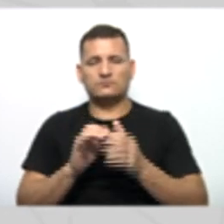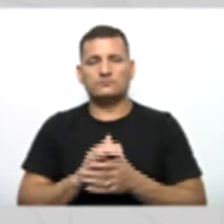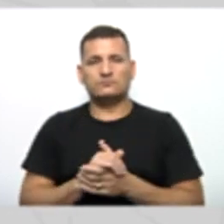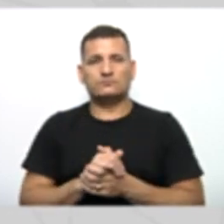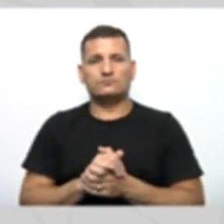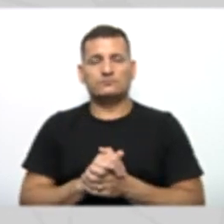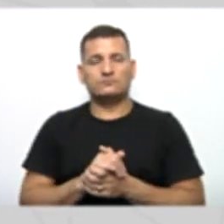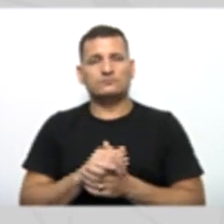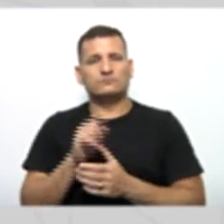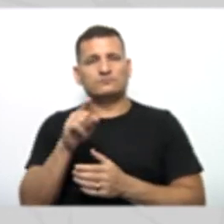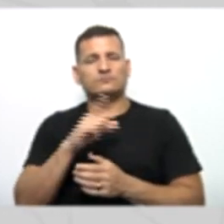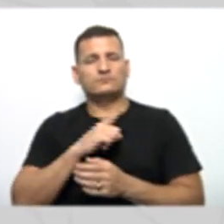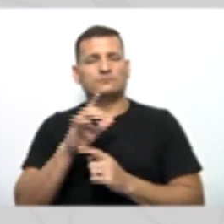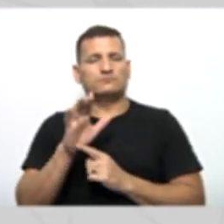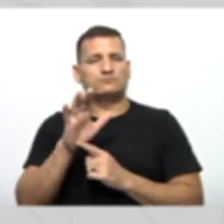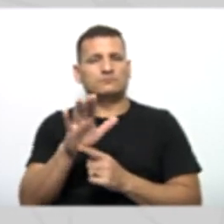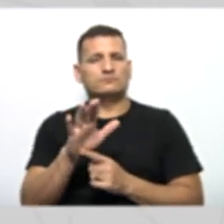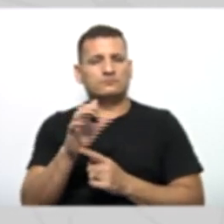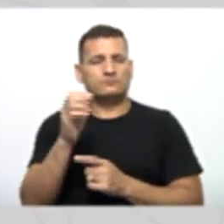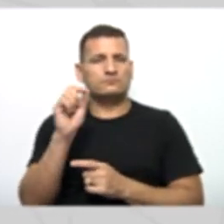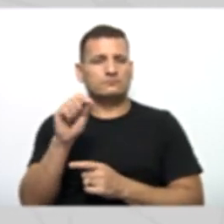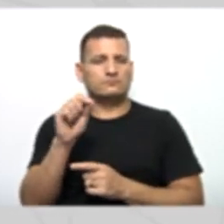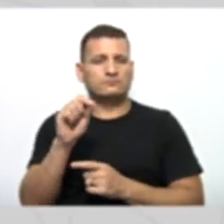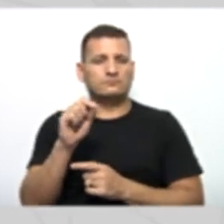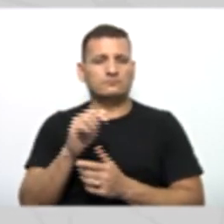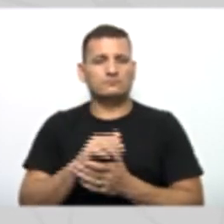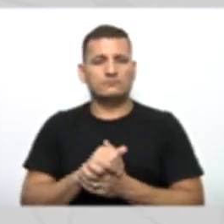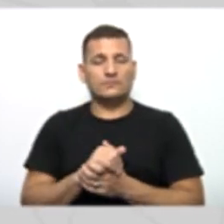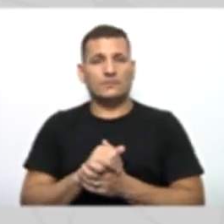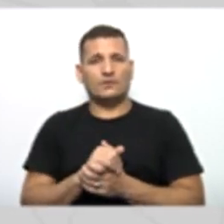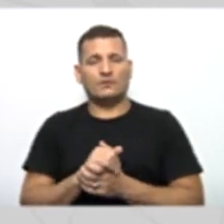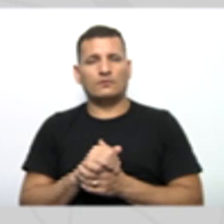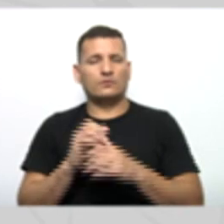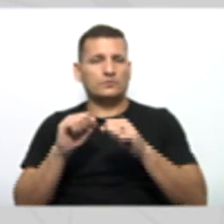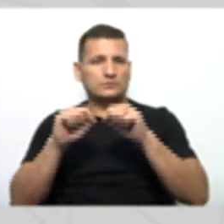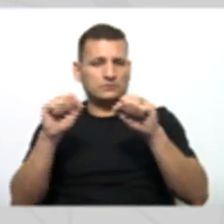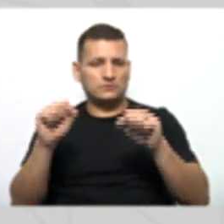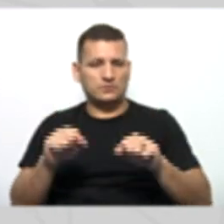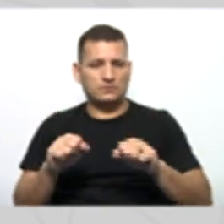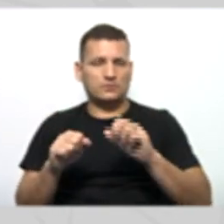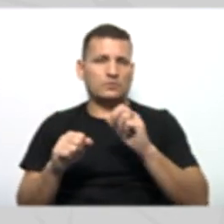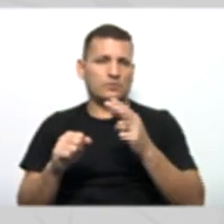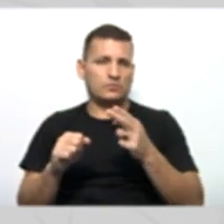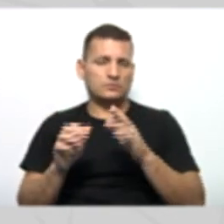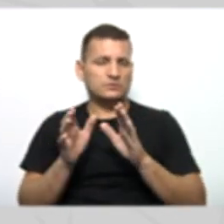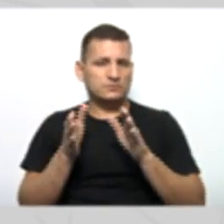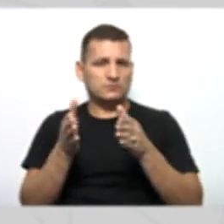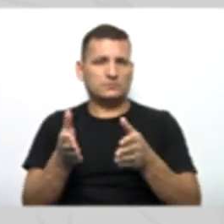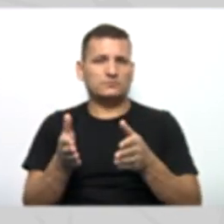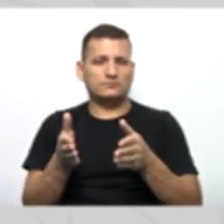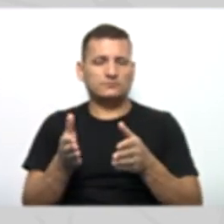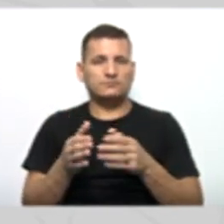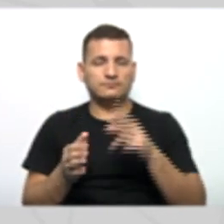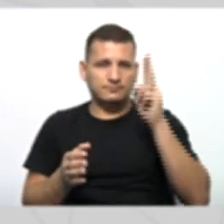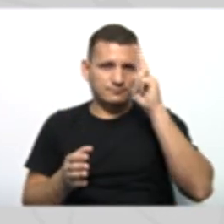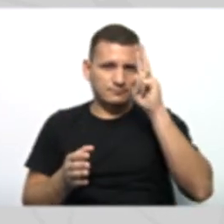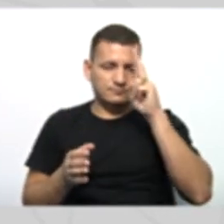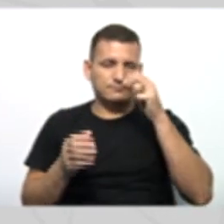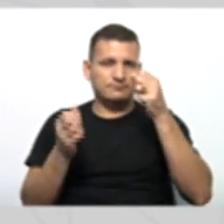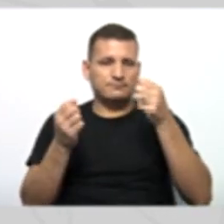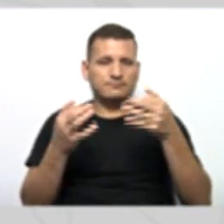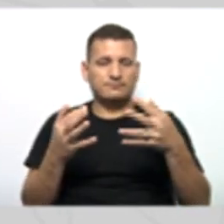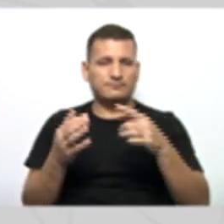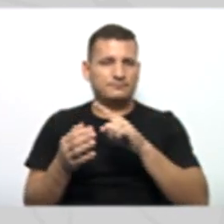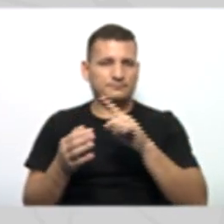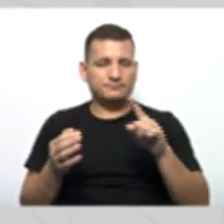ele especifica o que? Ó? O fluxo ou a situação específica. Lembra que eu falei para vocês aqui,